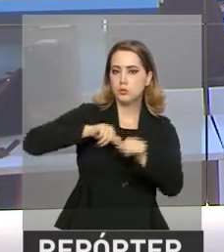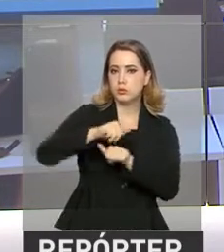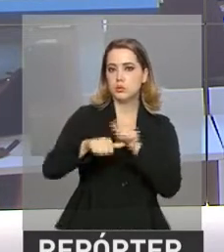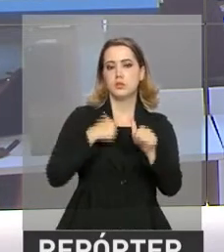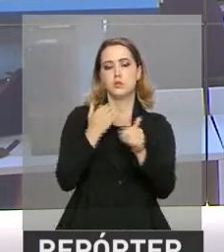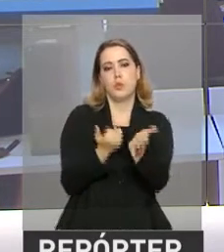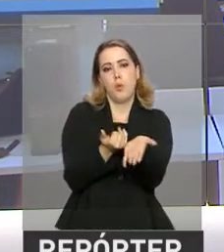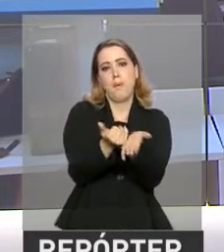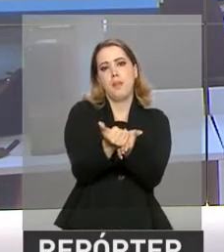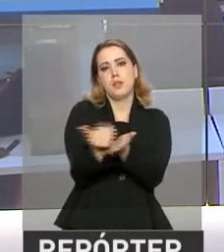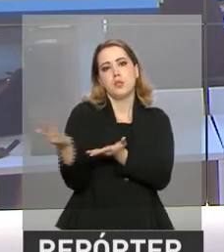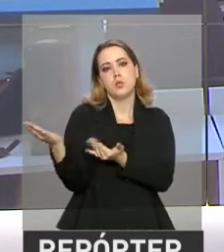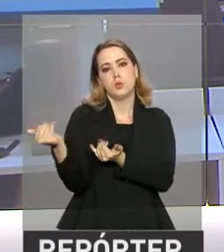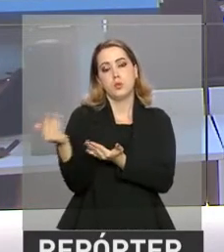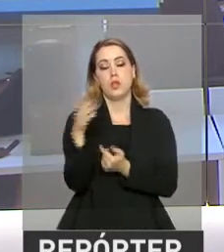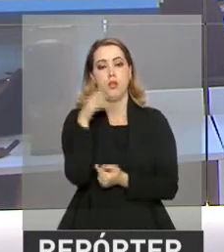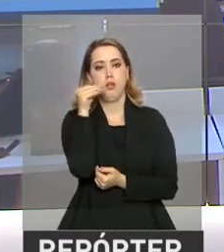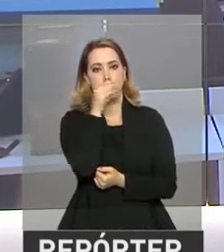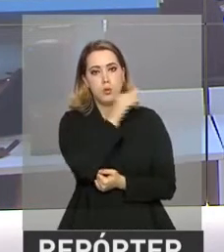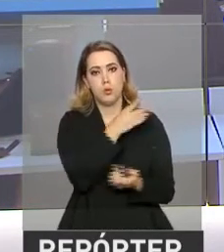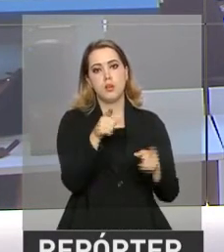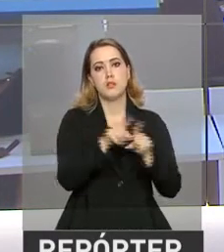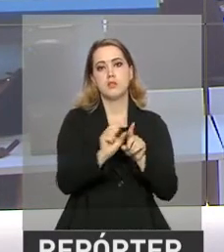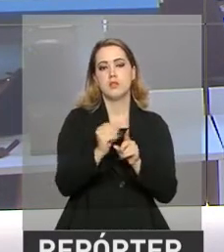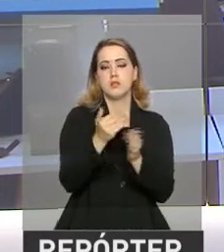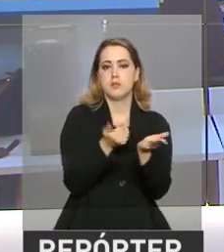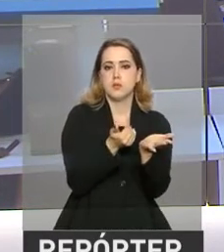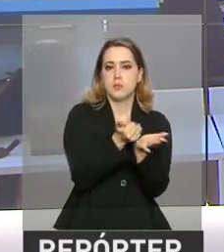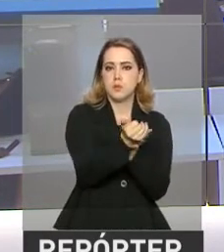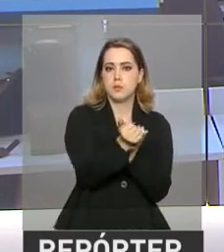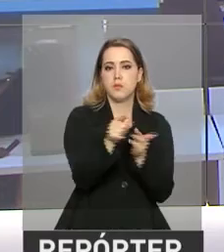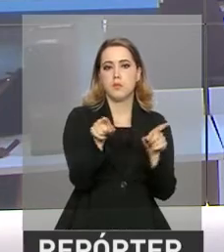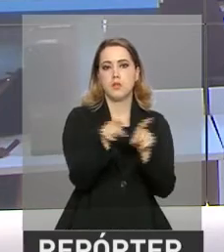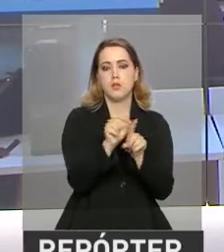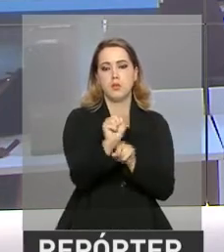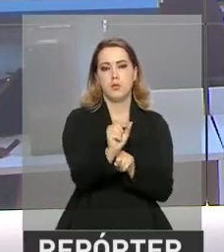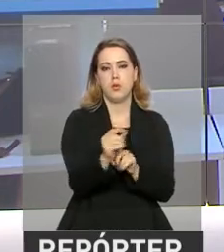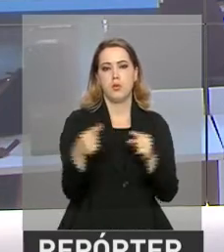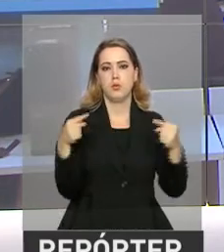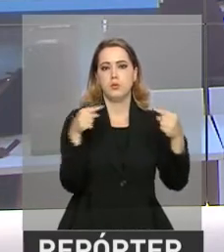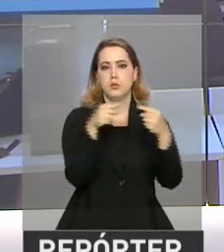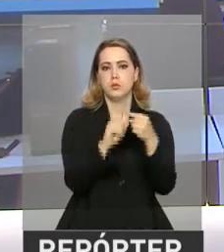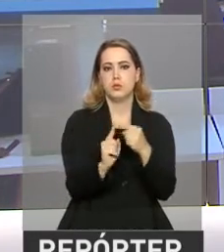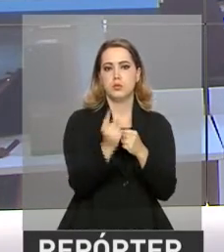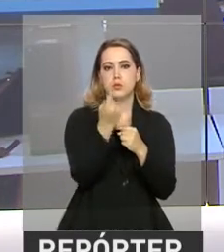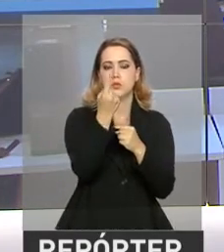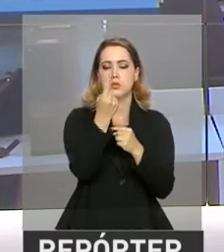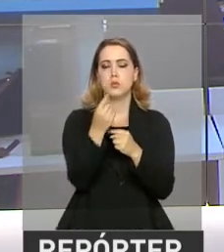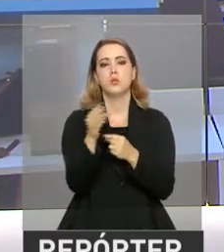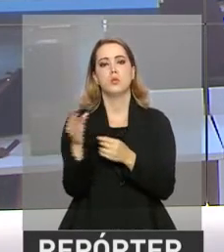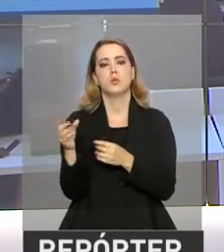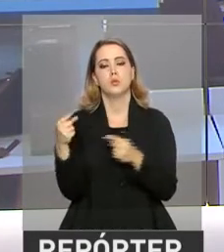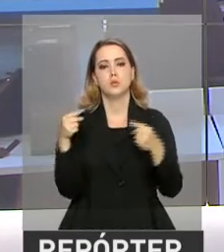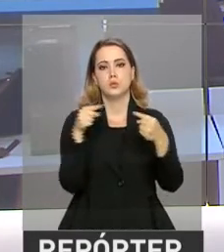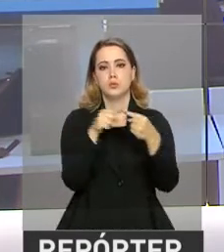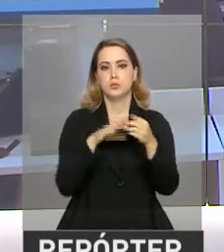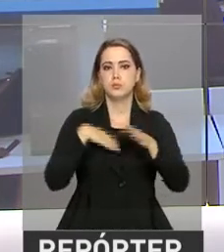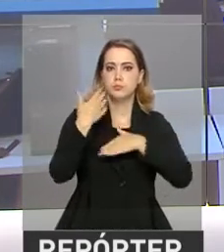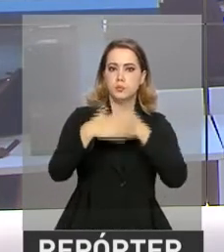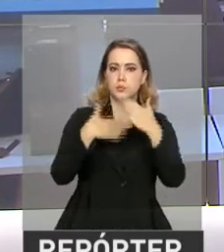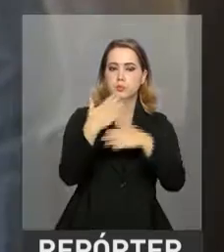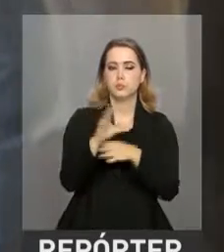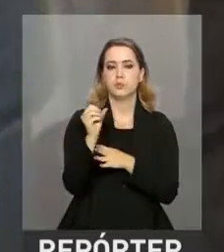início da adolescência à idade adulta como parte da estratégia para alcançar um dos objetivos do desenvolvimento sustentável da